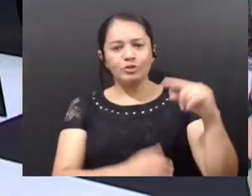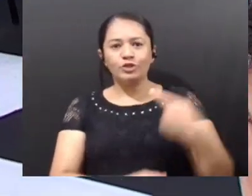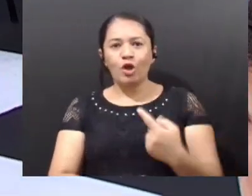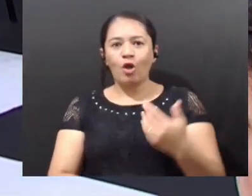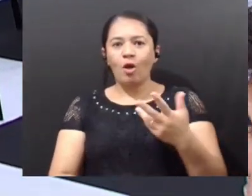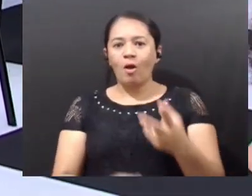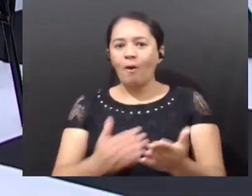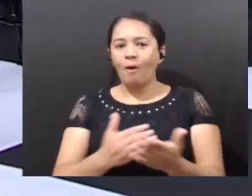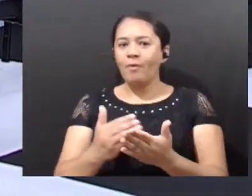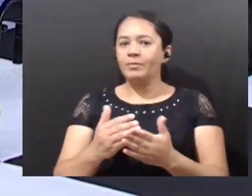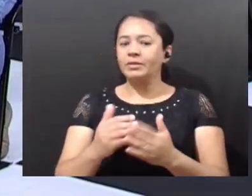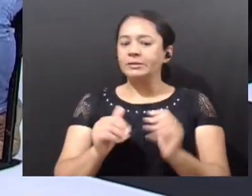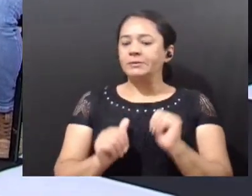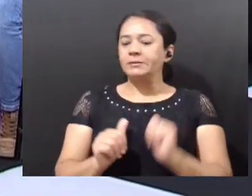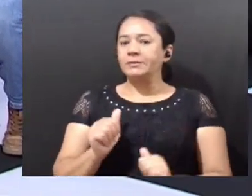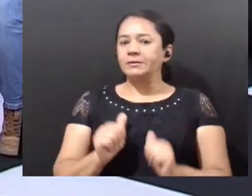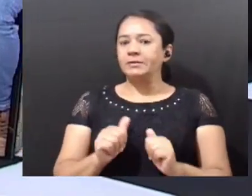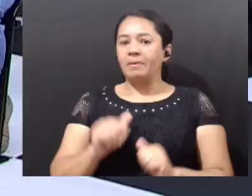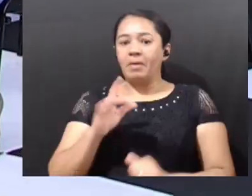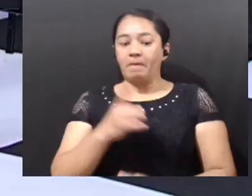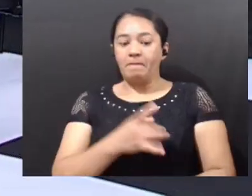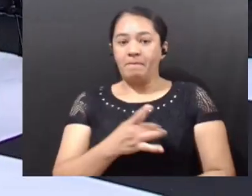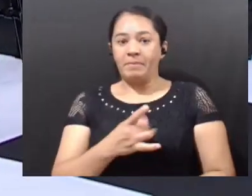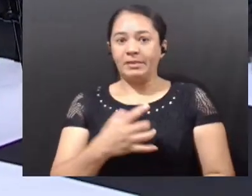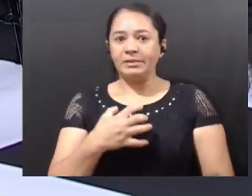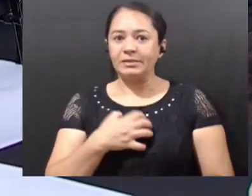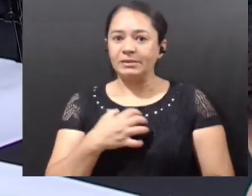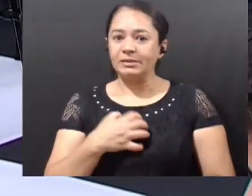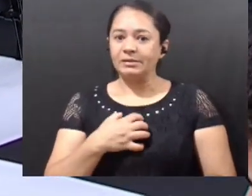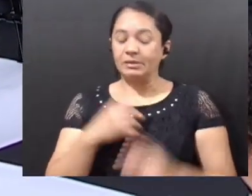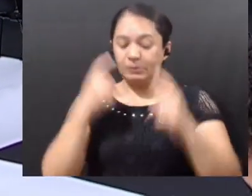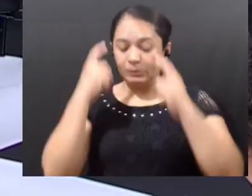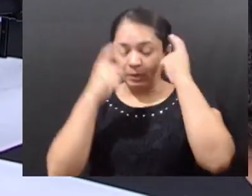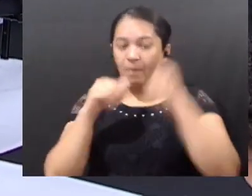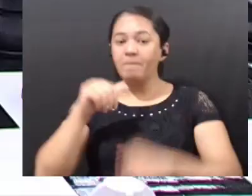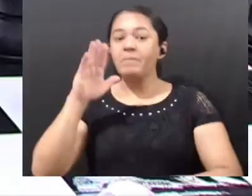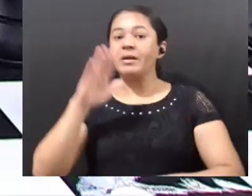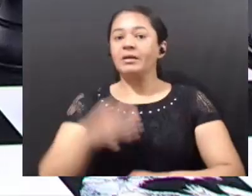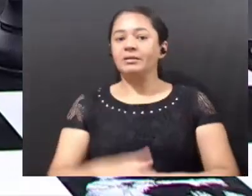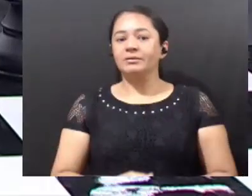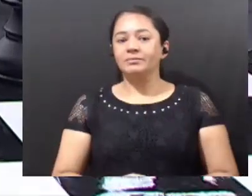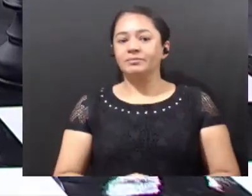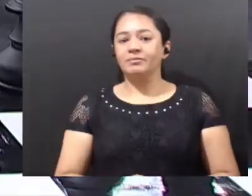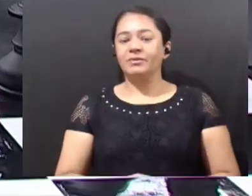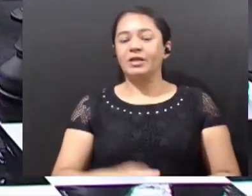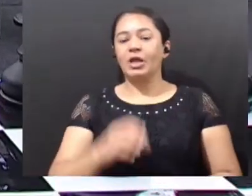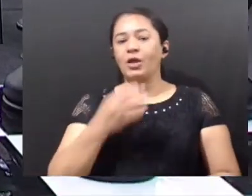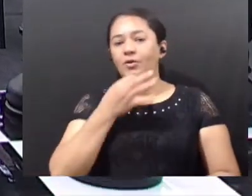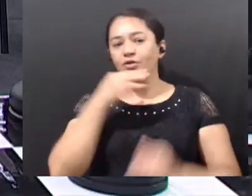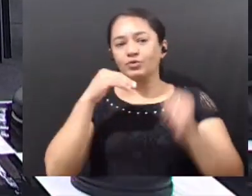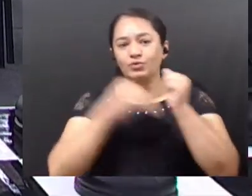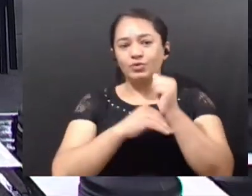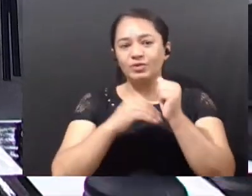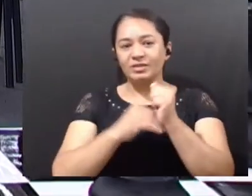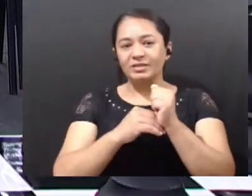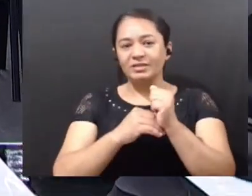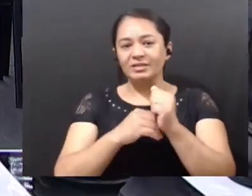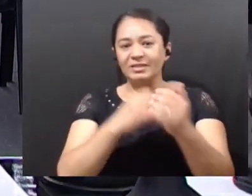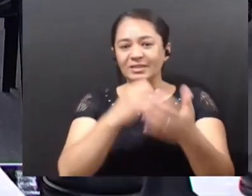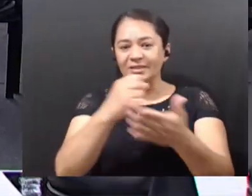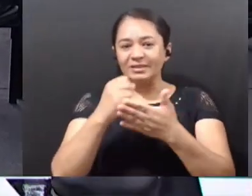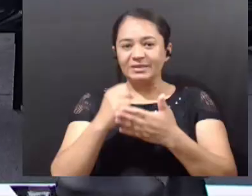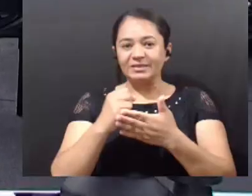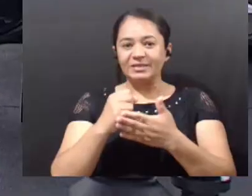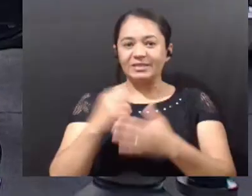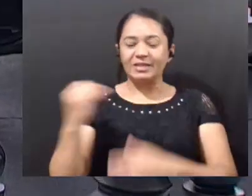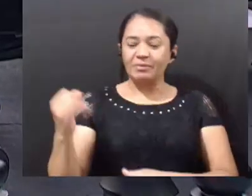começa a ter mais medo, começa a ficar com mais preocupações. Talvez o segredo seja trazer a essência daquele jovem